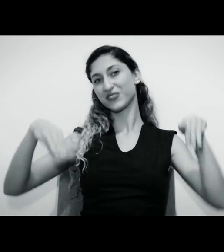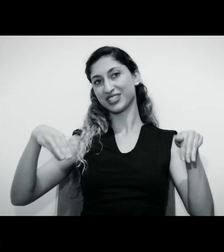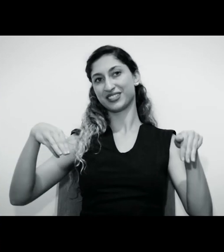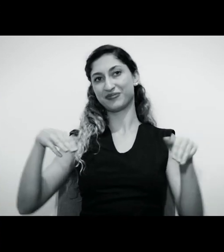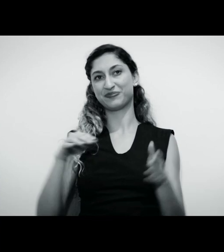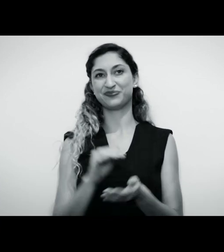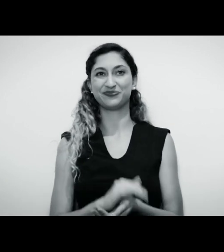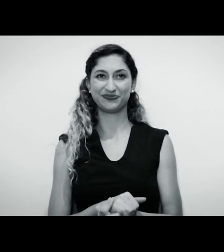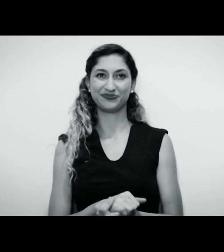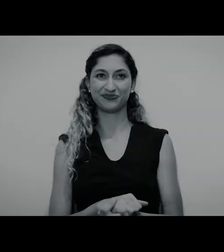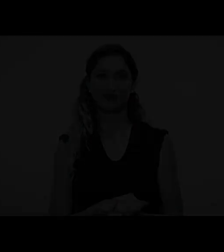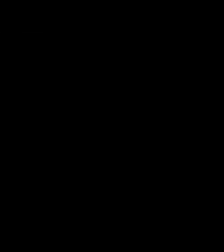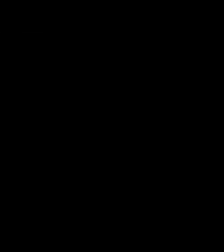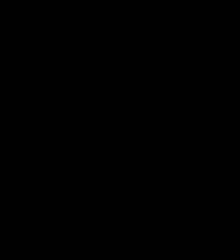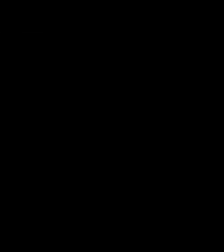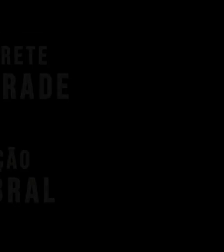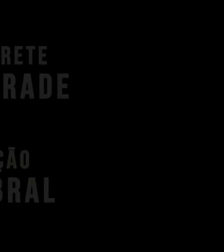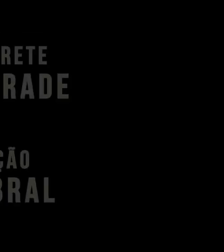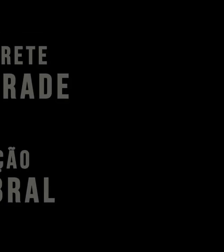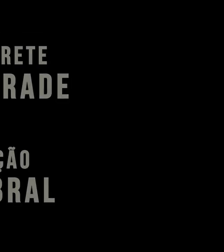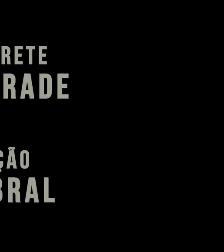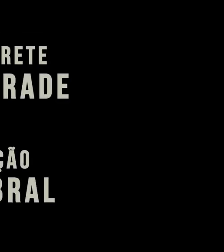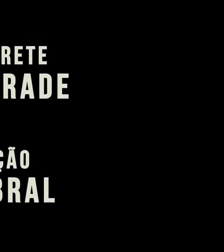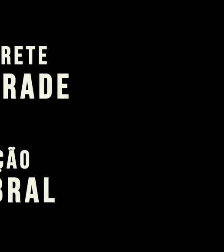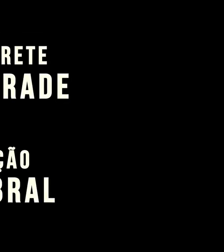Fim. Fim. Fim.